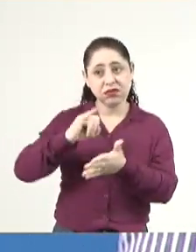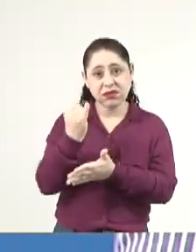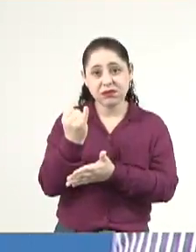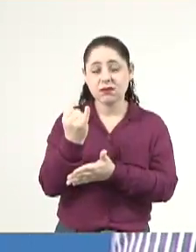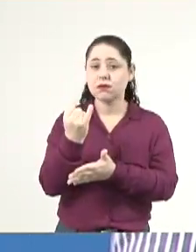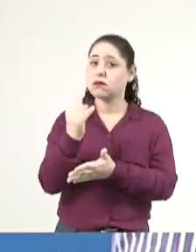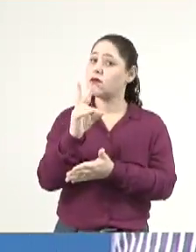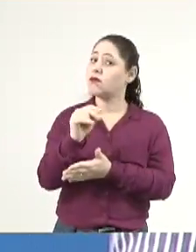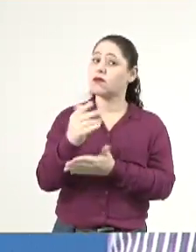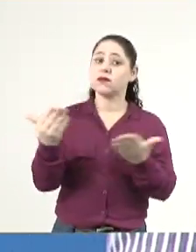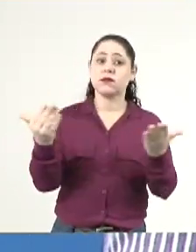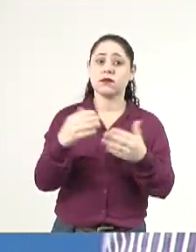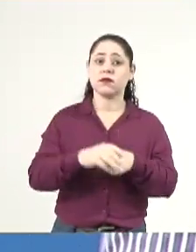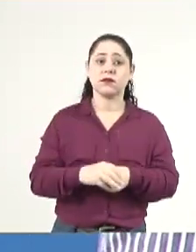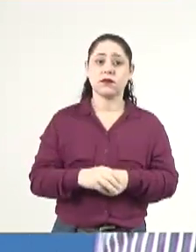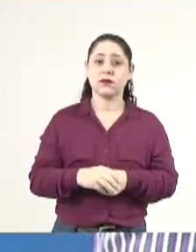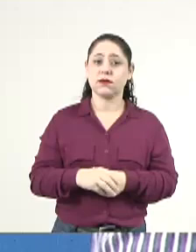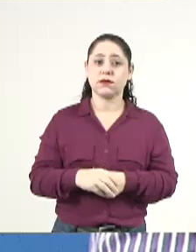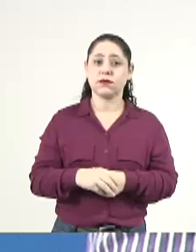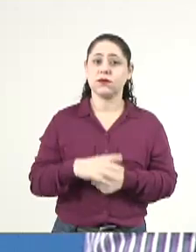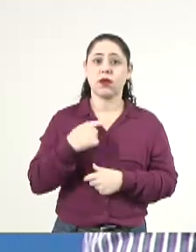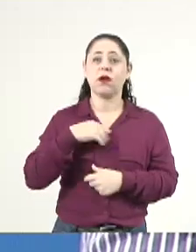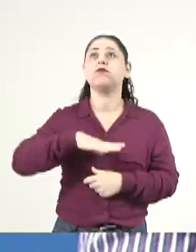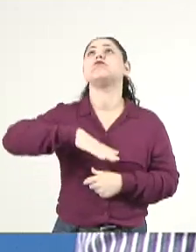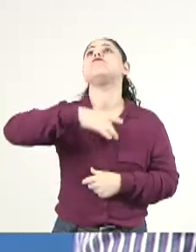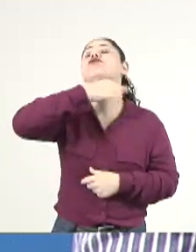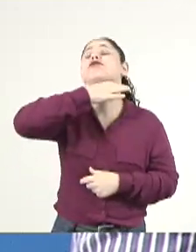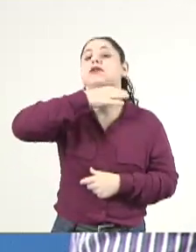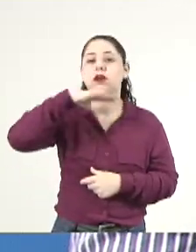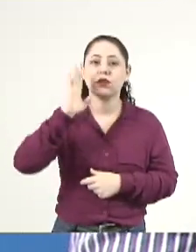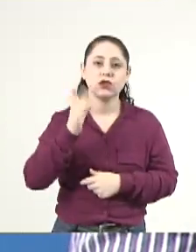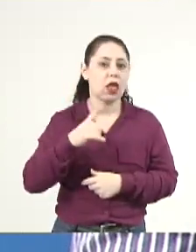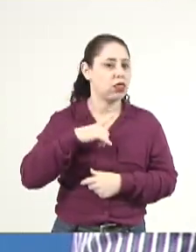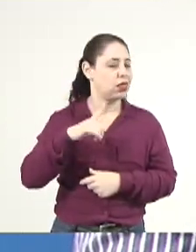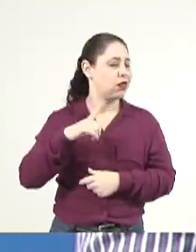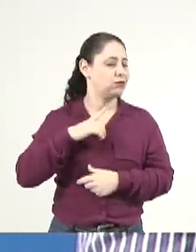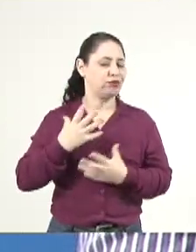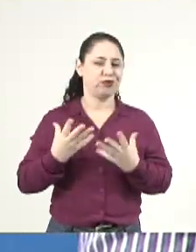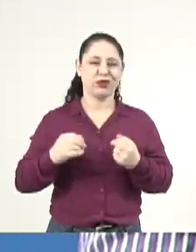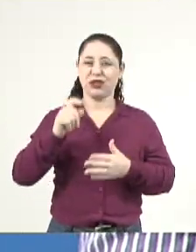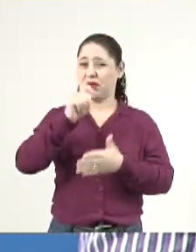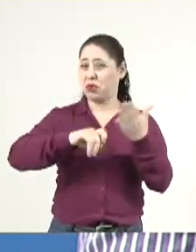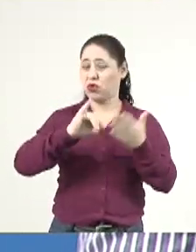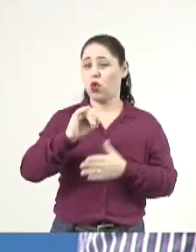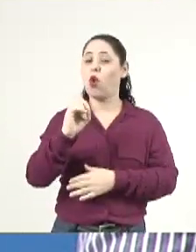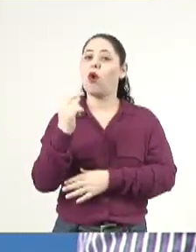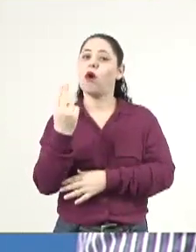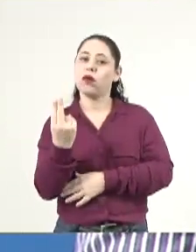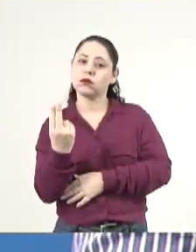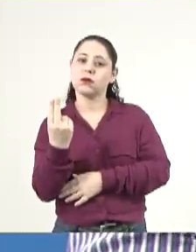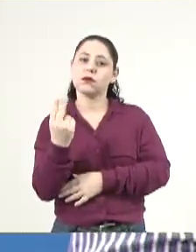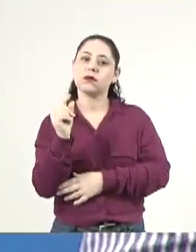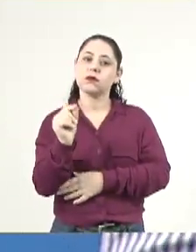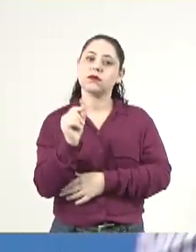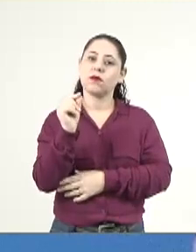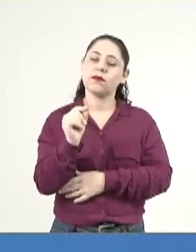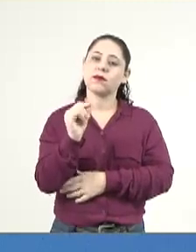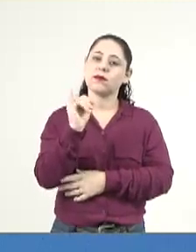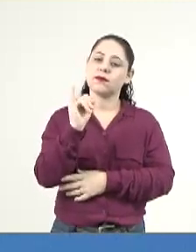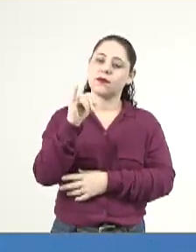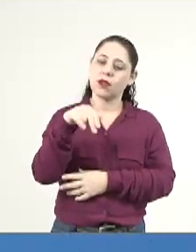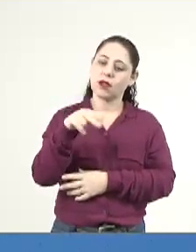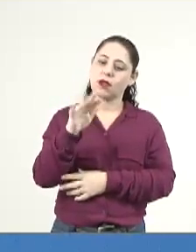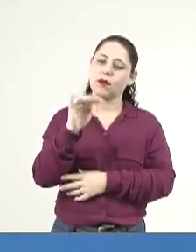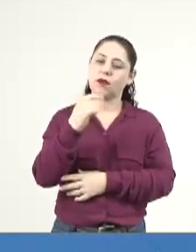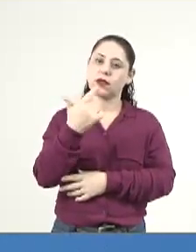não é mais o caso, porque nós estamos sufocados com uma carga tributária muito elevada, ou através do mecanismo inflacionário.